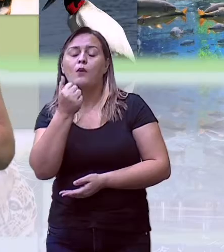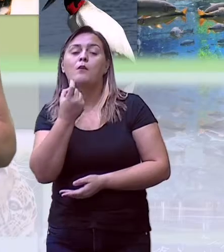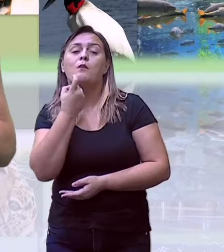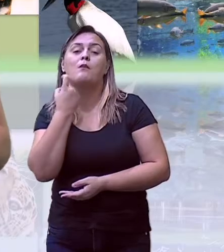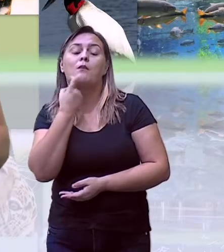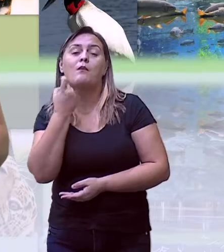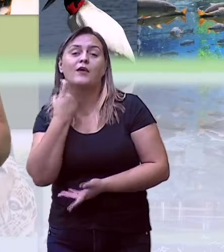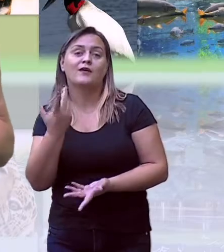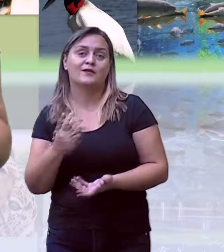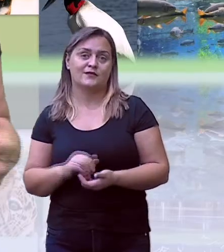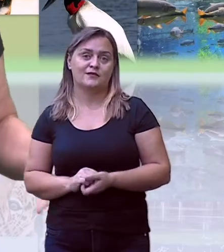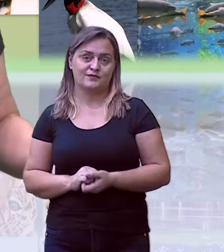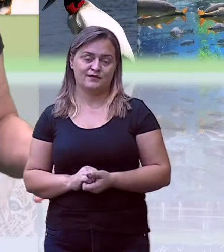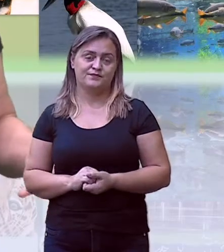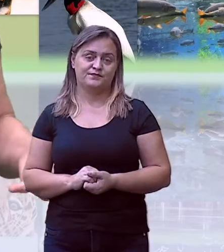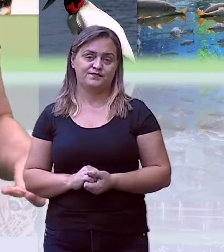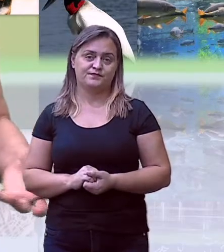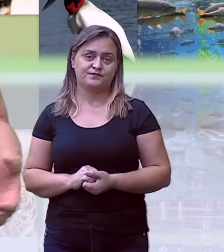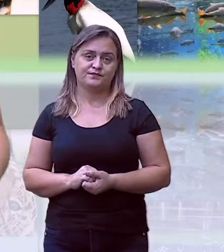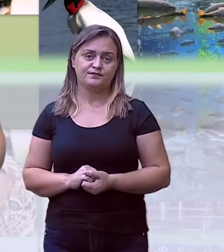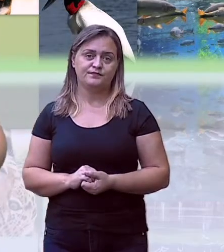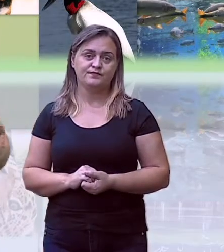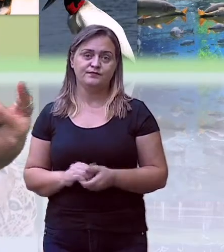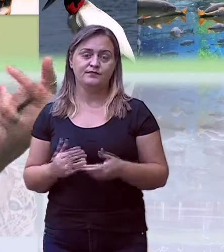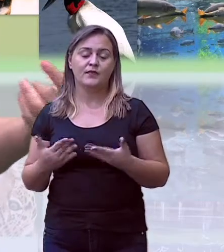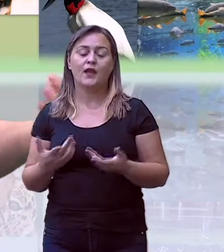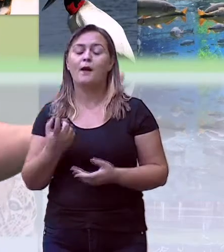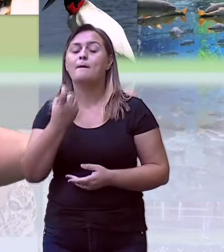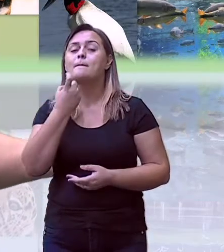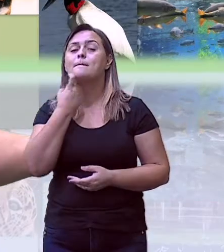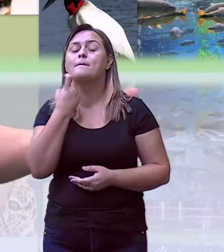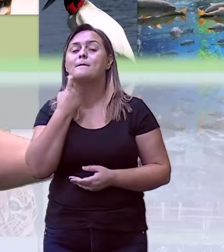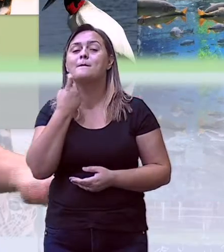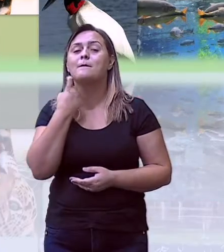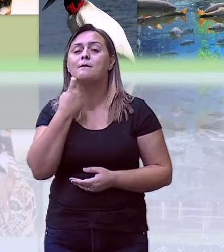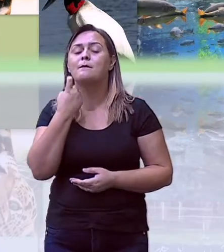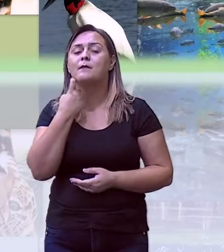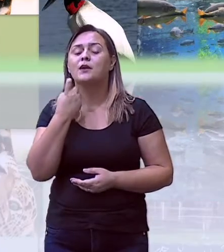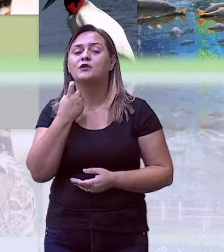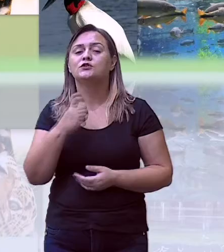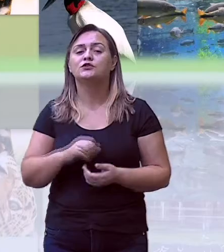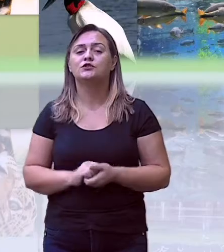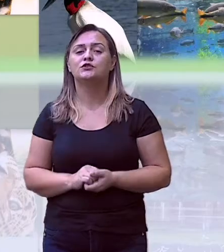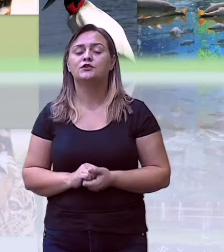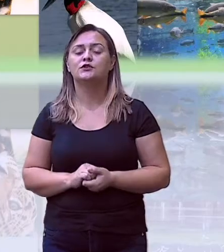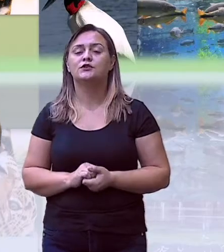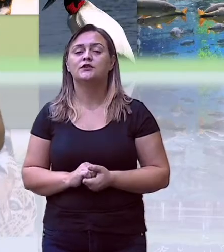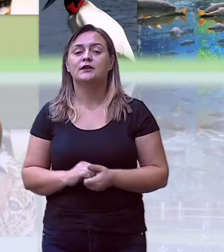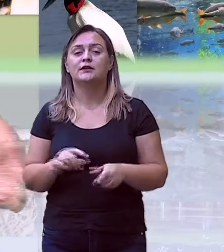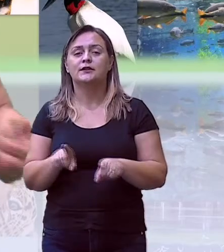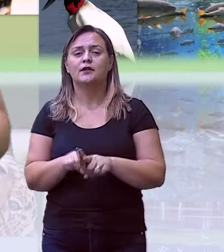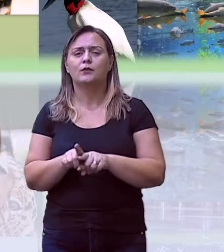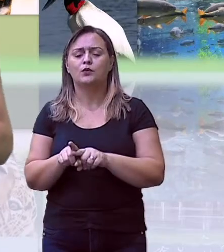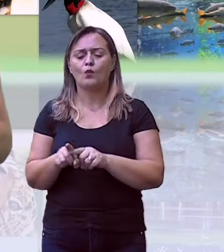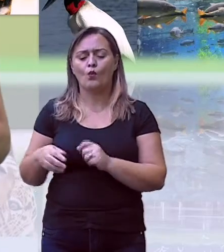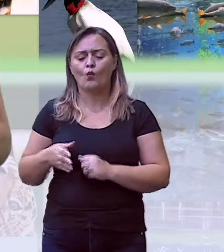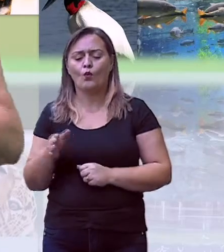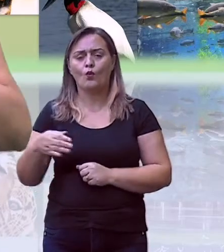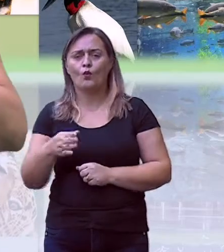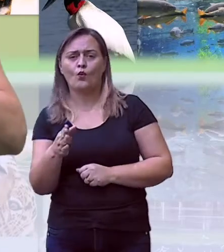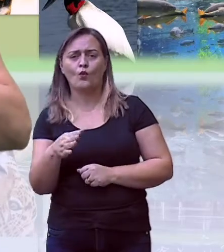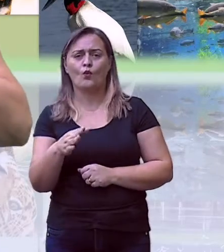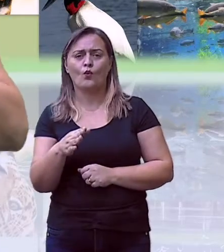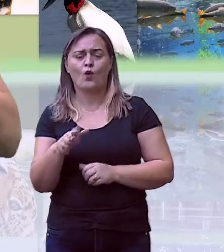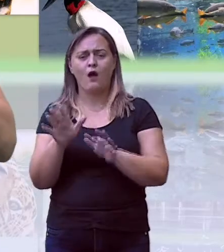mesmo? Esses peixes de um porte maior vão ser devorados por aves pescadoras e pelos